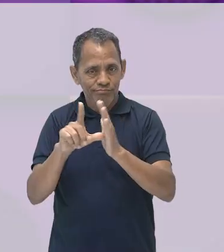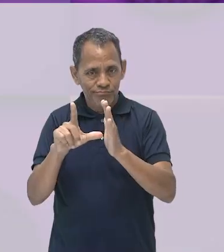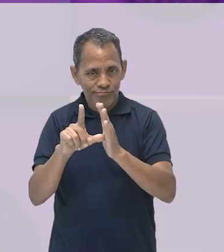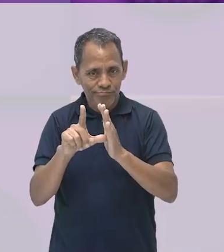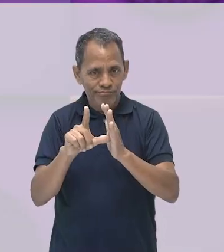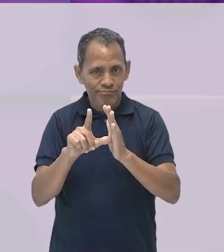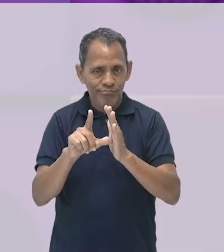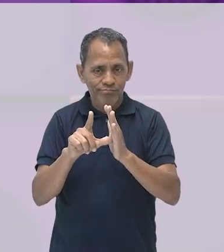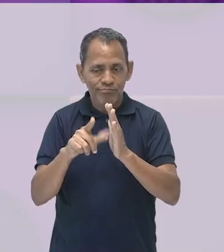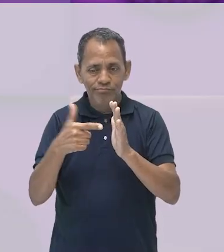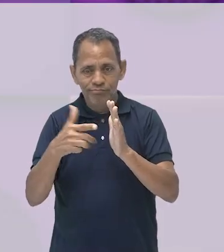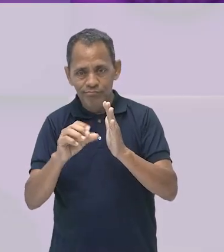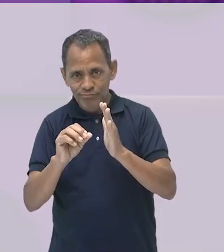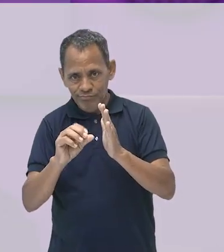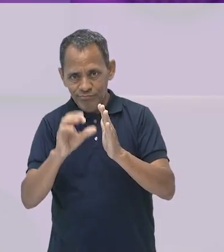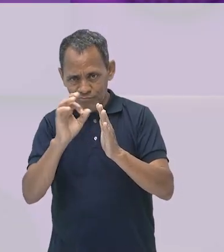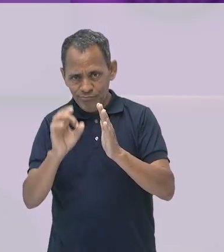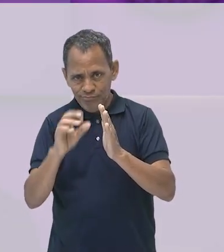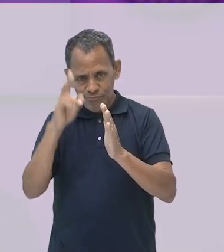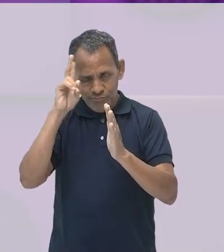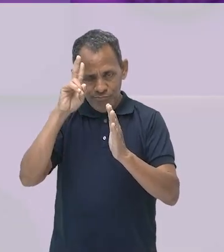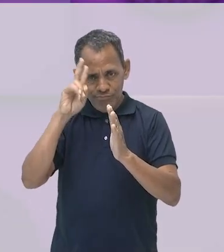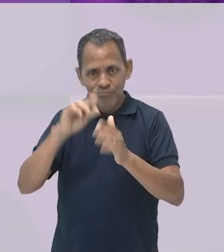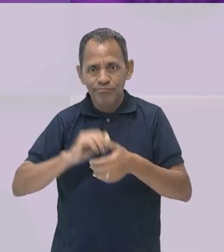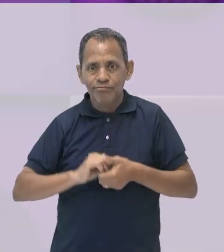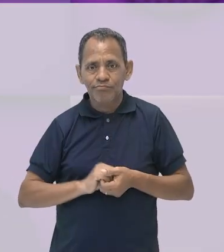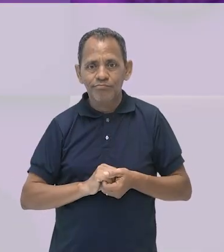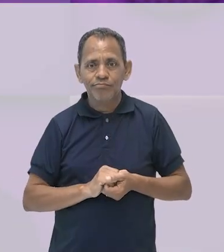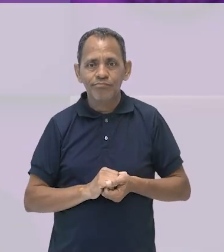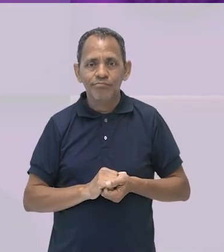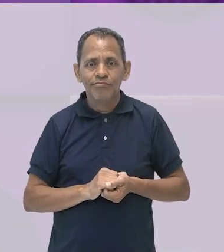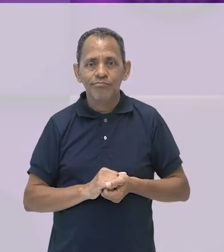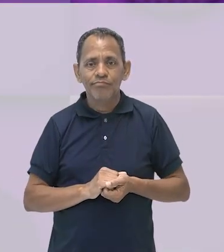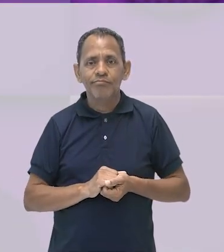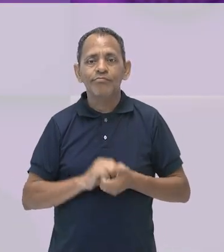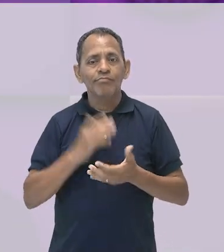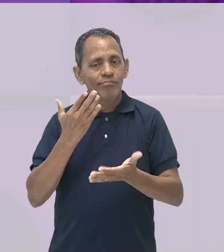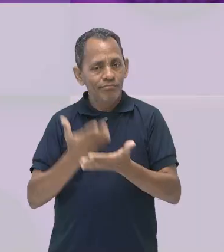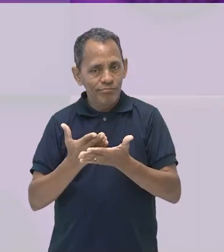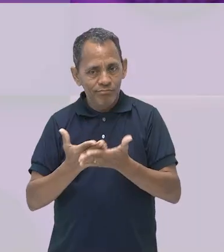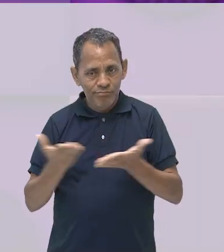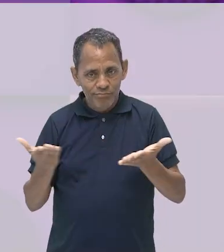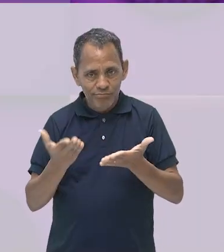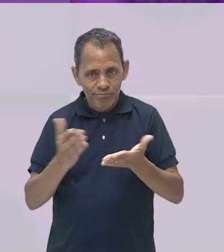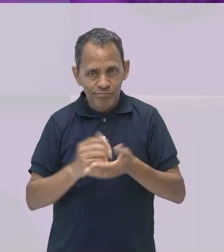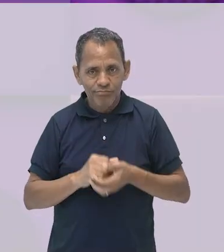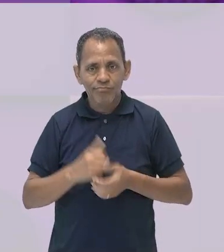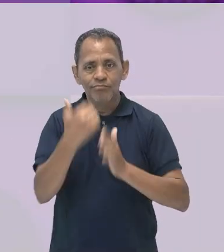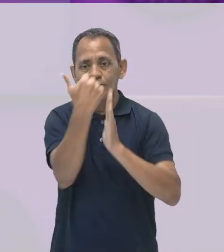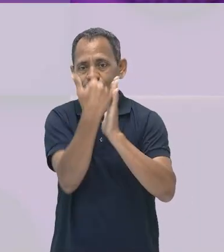não, né, se ela vai pagar à vista, não compensaria. Tudo bem? Então, essa foi a nossa